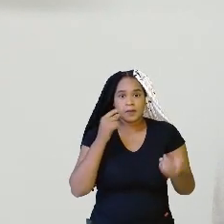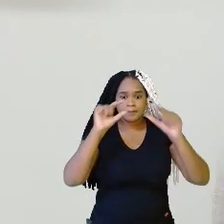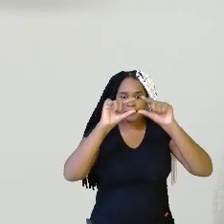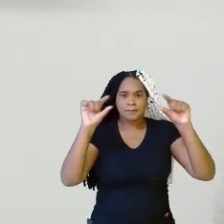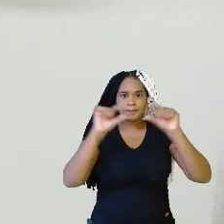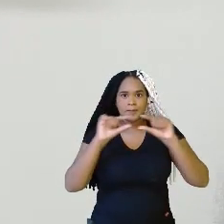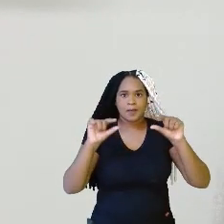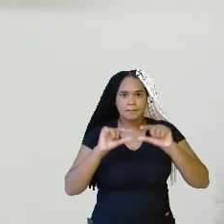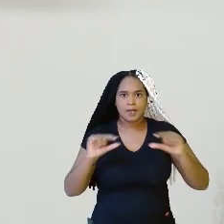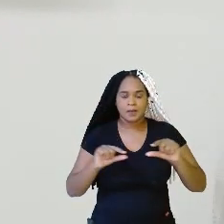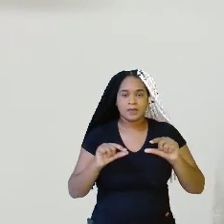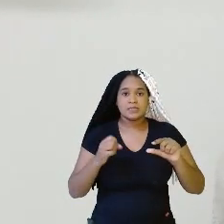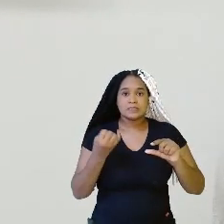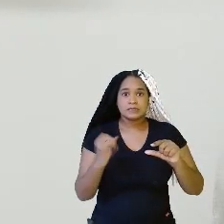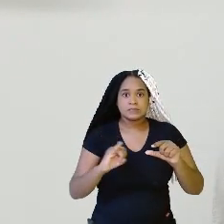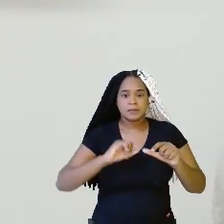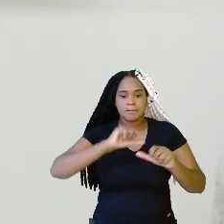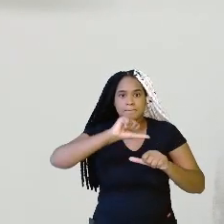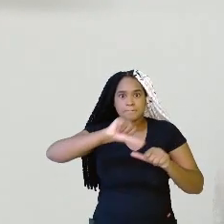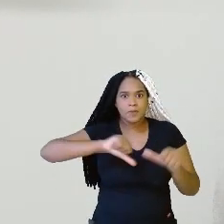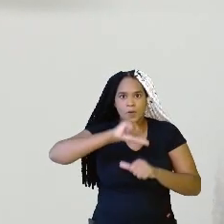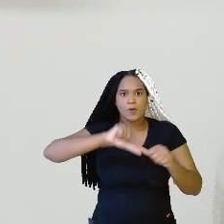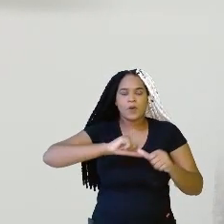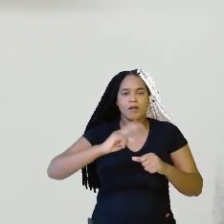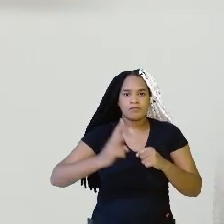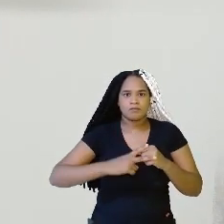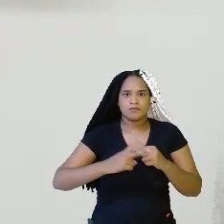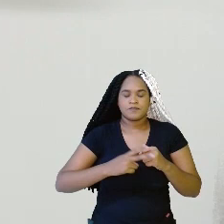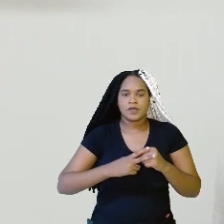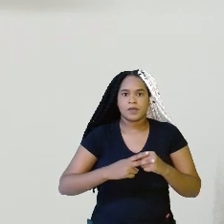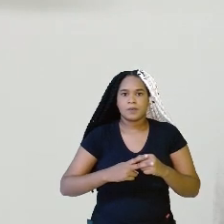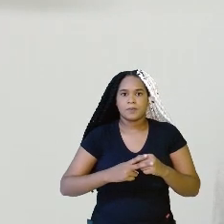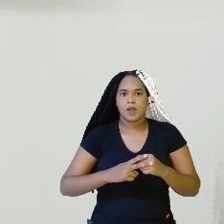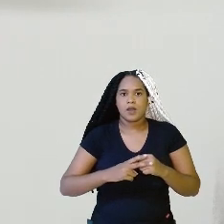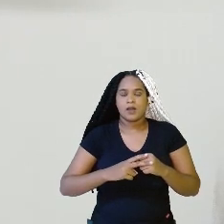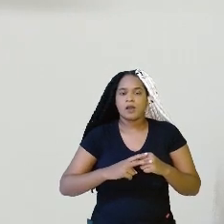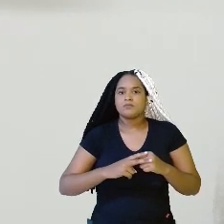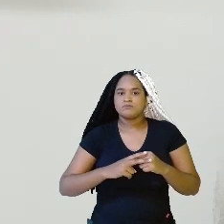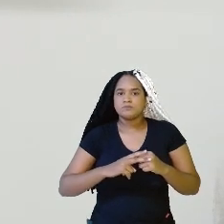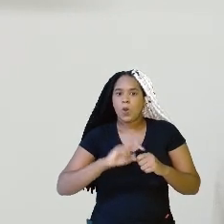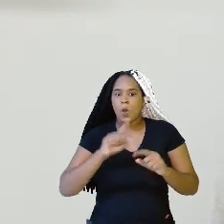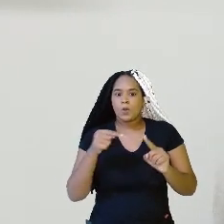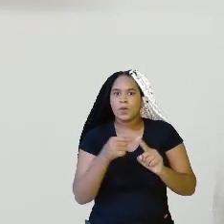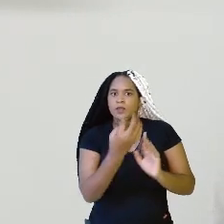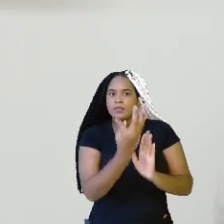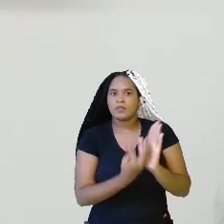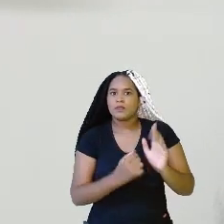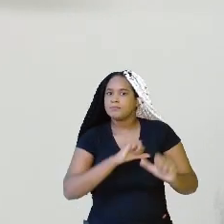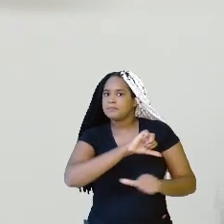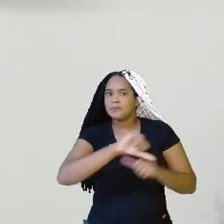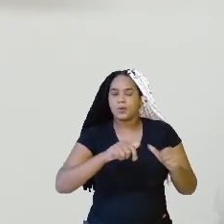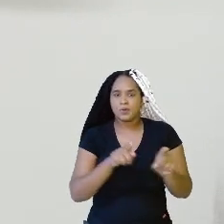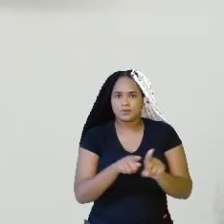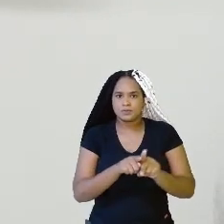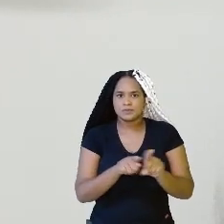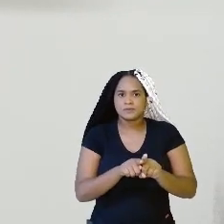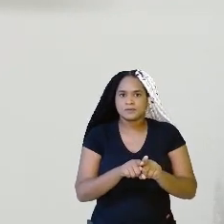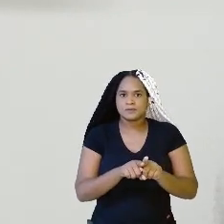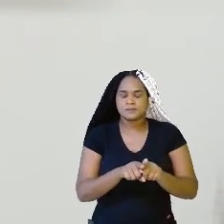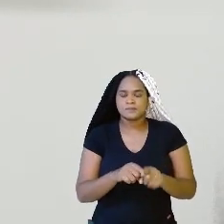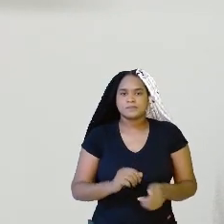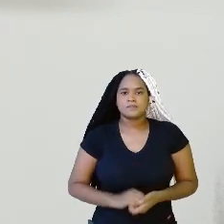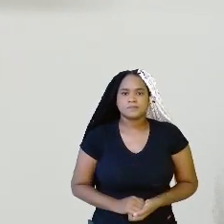poema muda totalmente a ideia que é transmitida de acordo com o tempo em que o verbo está